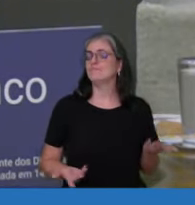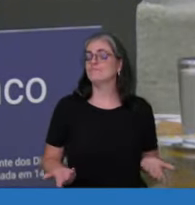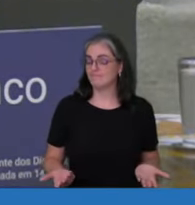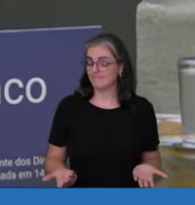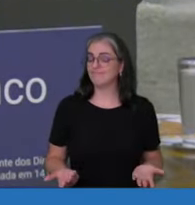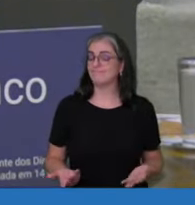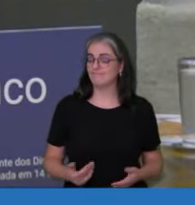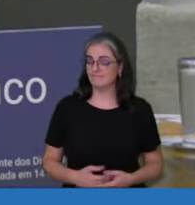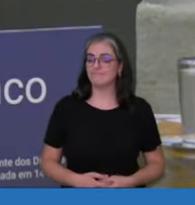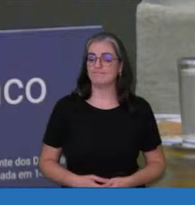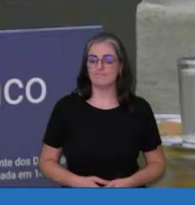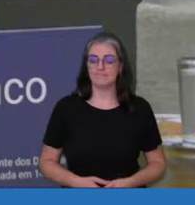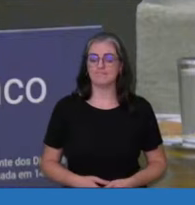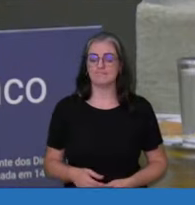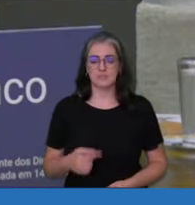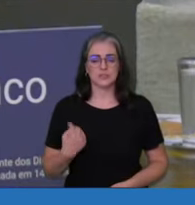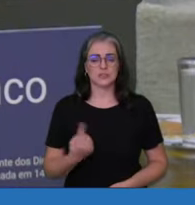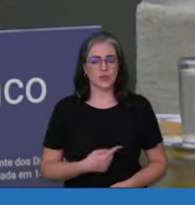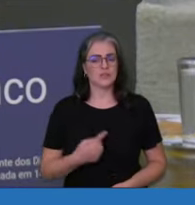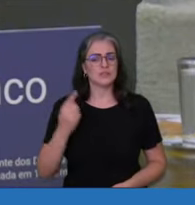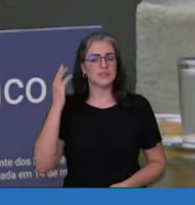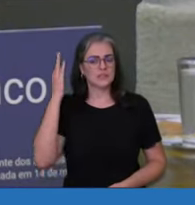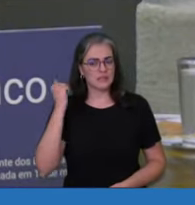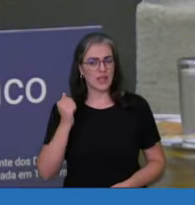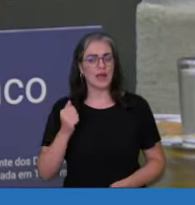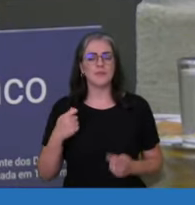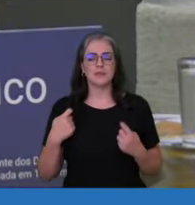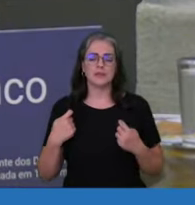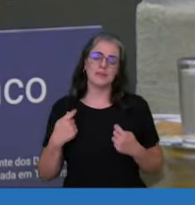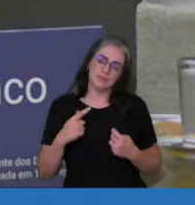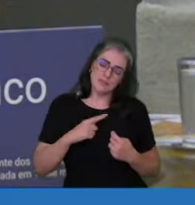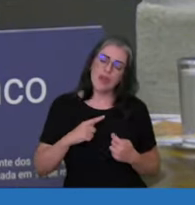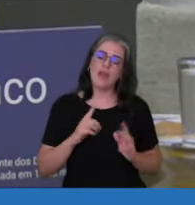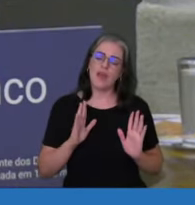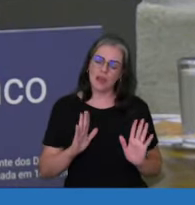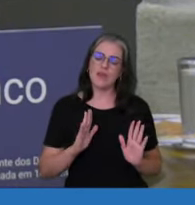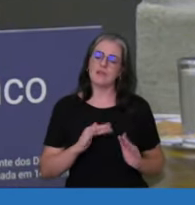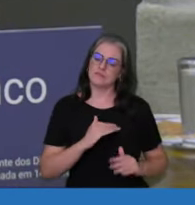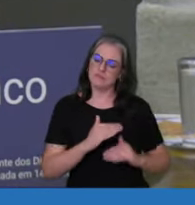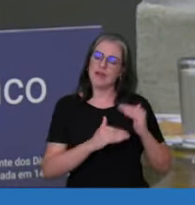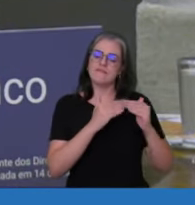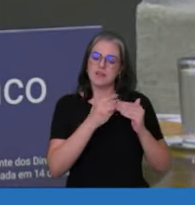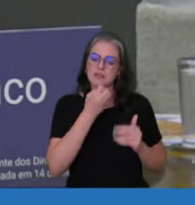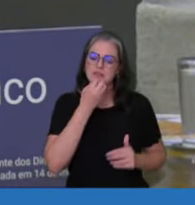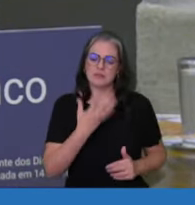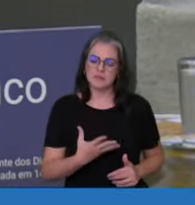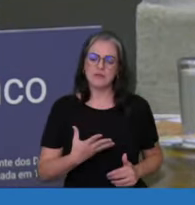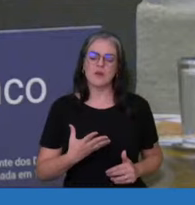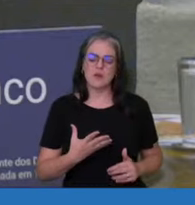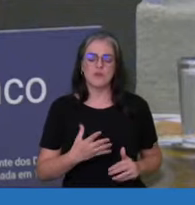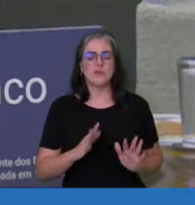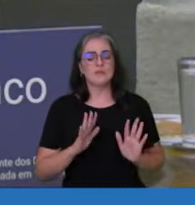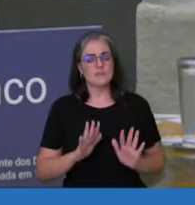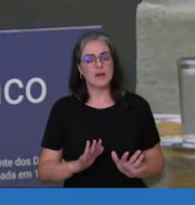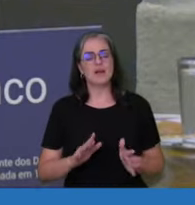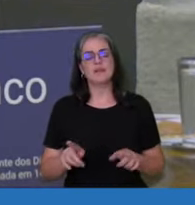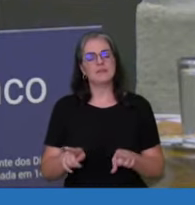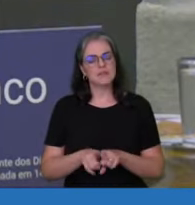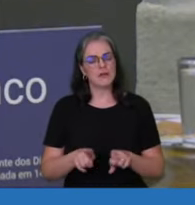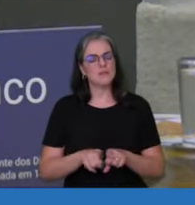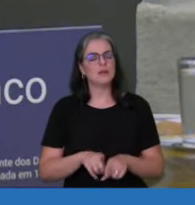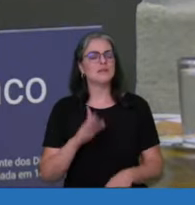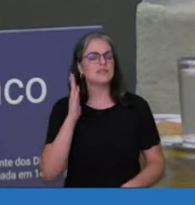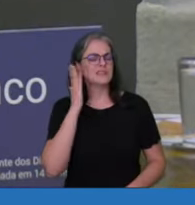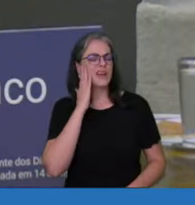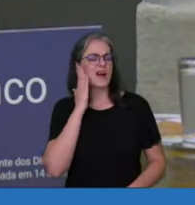em que a gente sabe que tem um fato a ser comemorado, que foi o avanço dessas investigações, nós também sabemos que